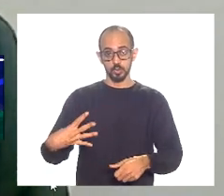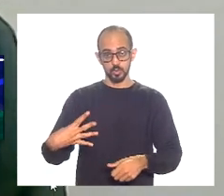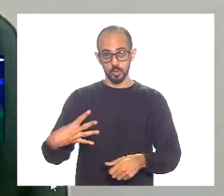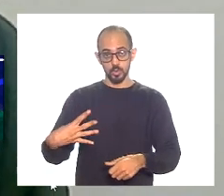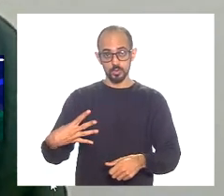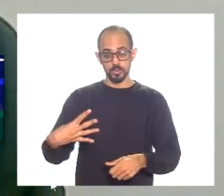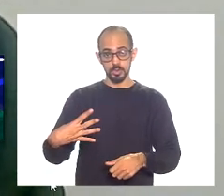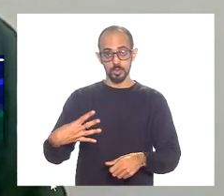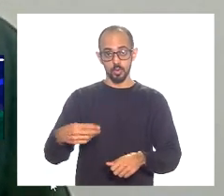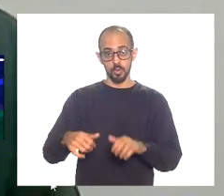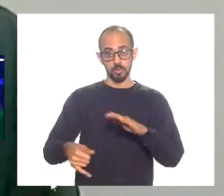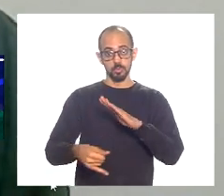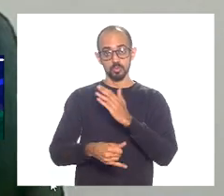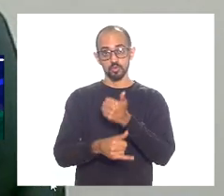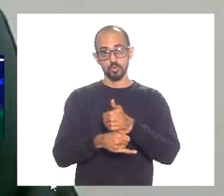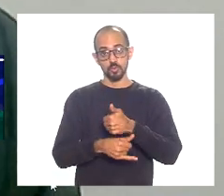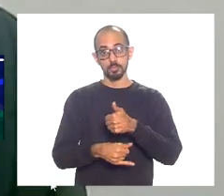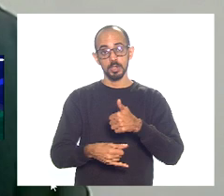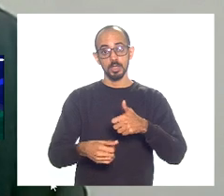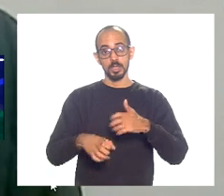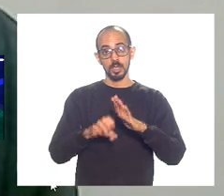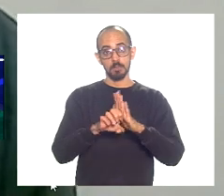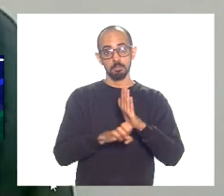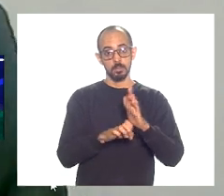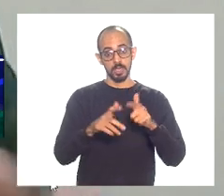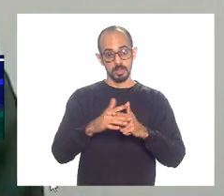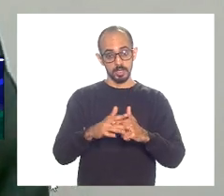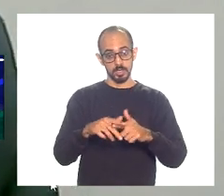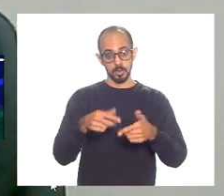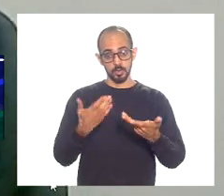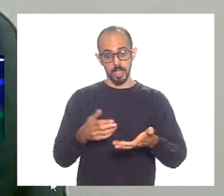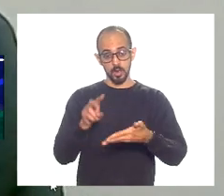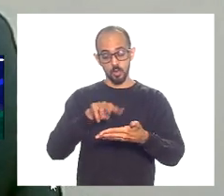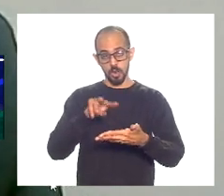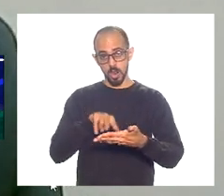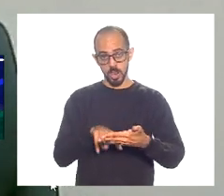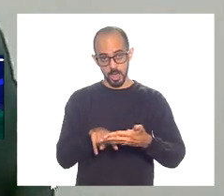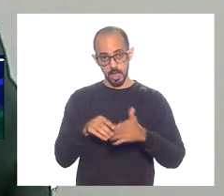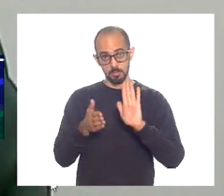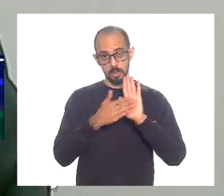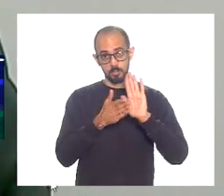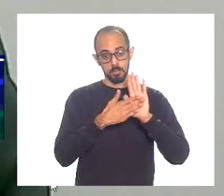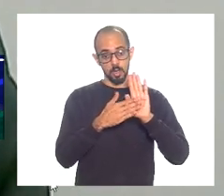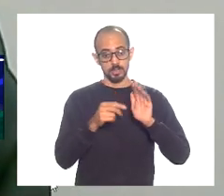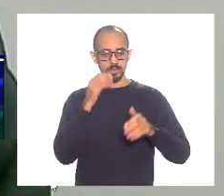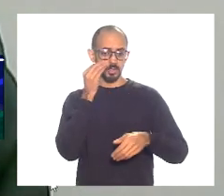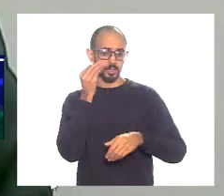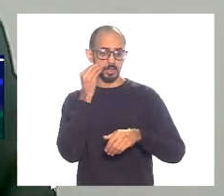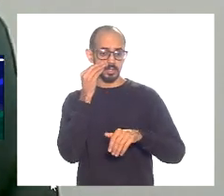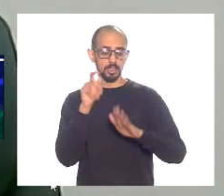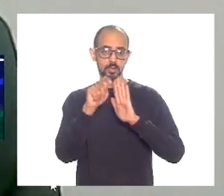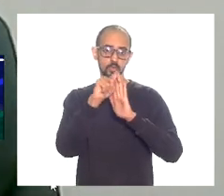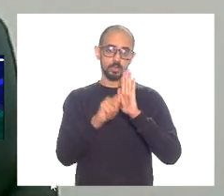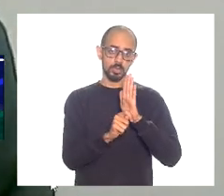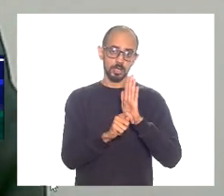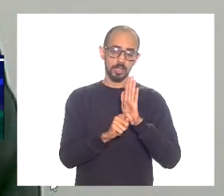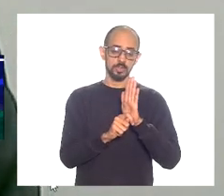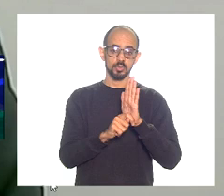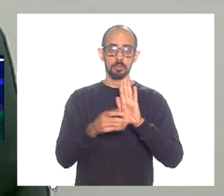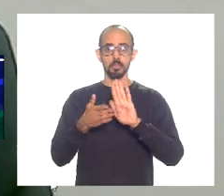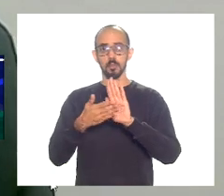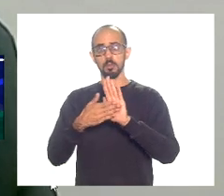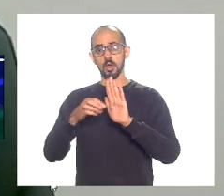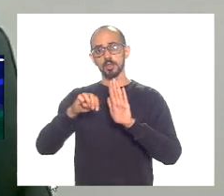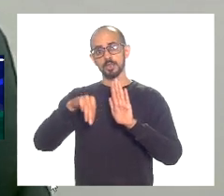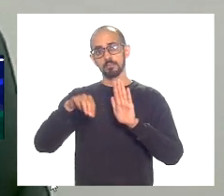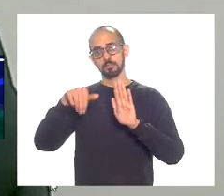E quero ler aqui a proposta, tentando achar aqui um texto que acomode tanto a proposta do deputado Carlos Mink como a deputada